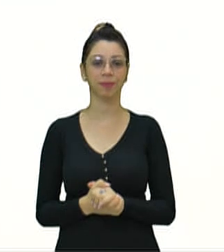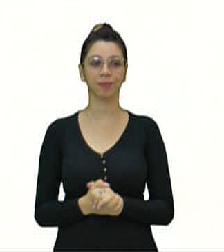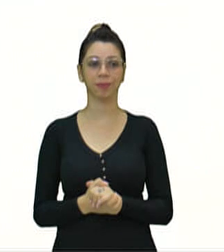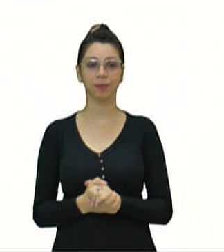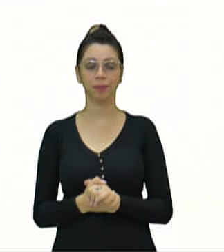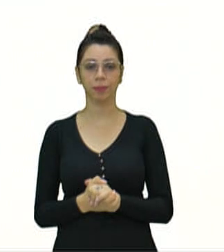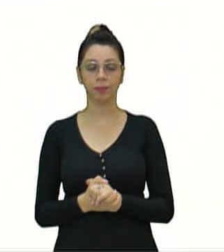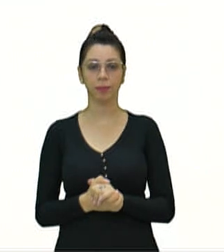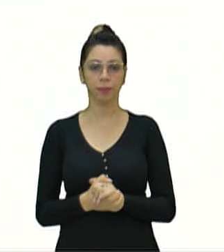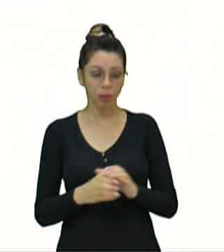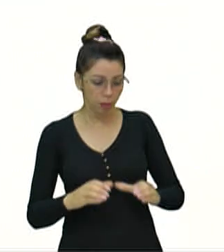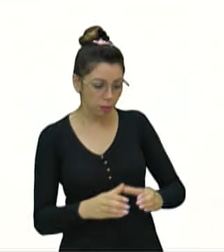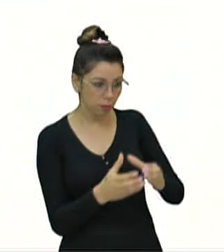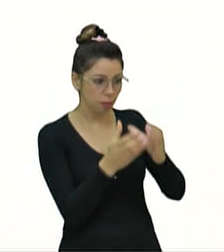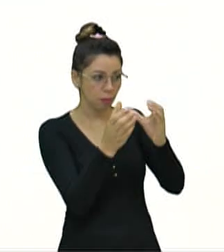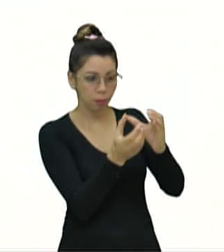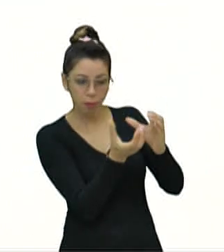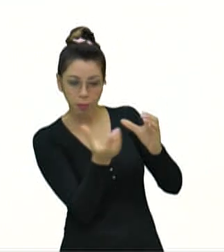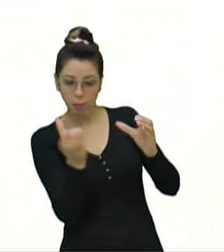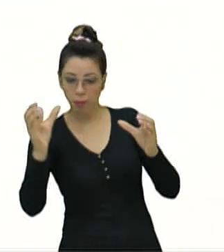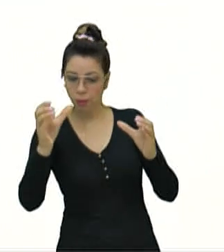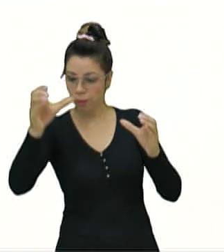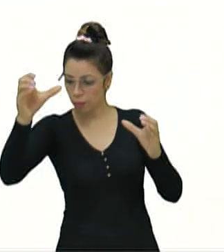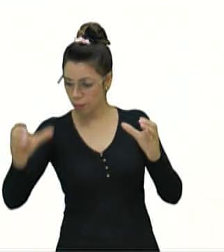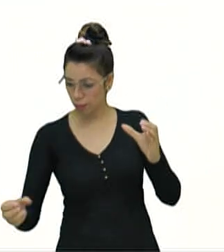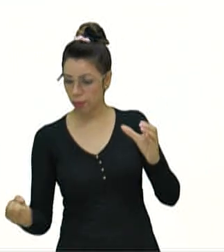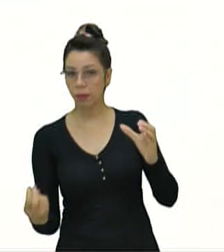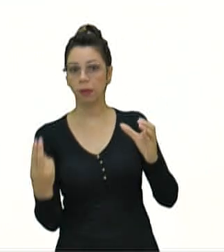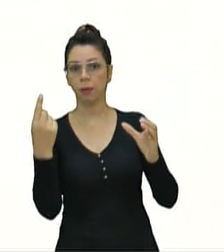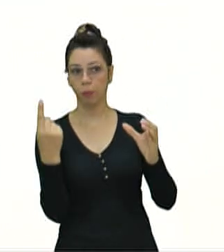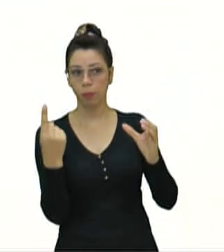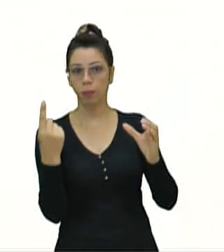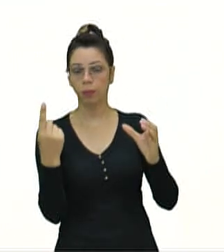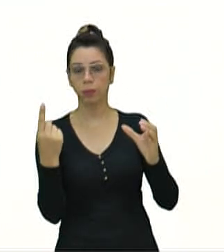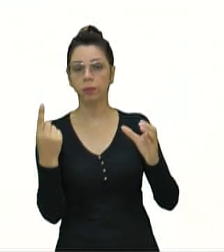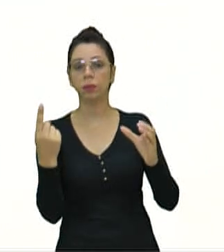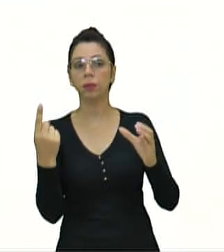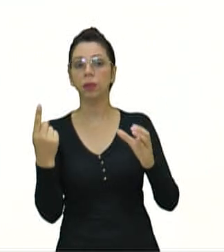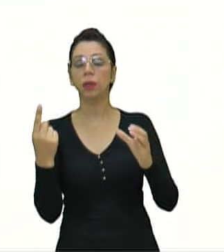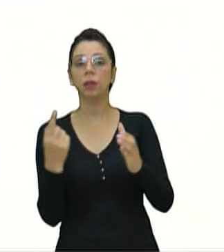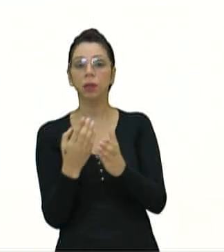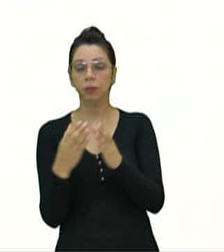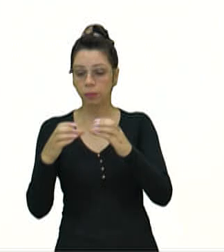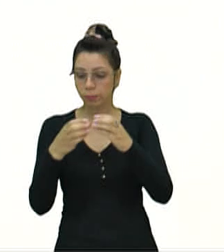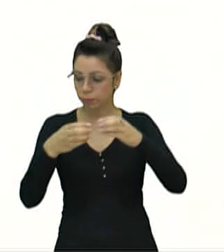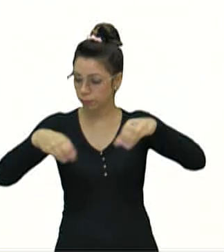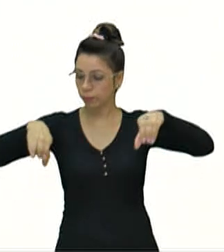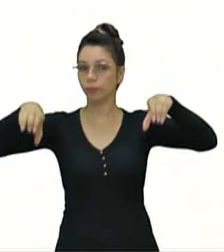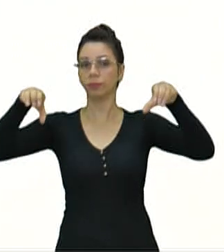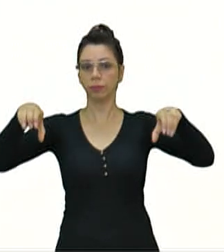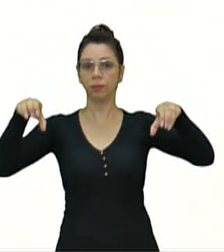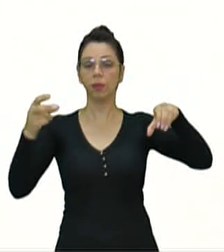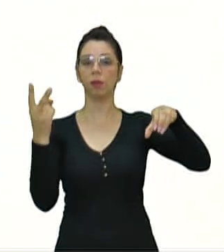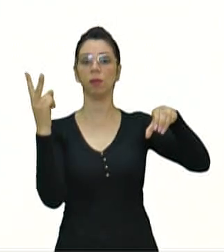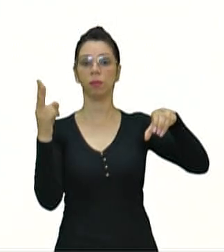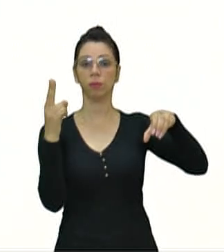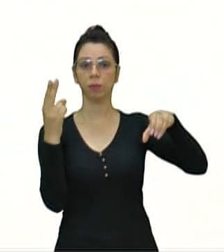a formação do broto e o amadurecimento dessa estrutura, eles se separam e formam-se dois